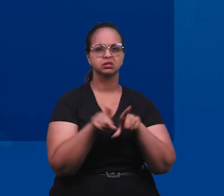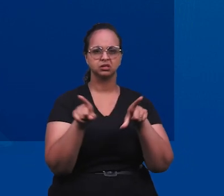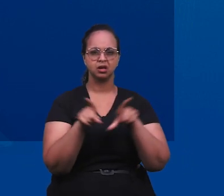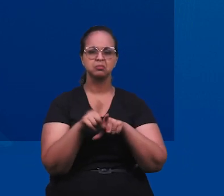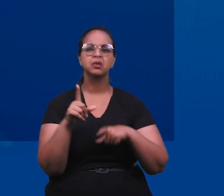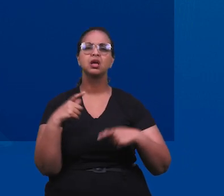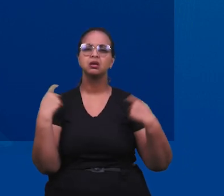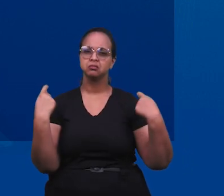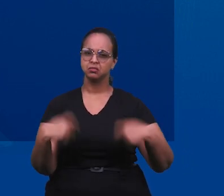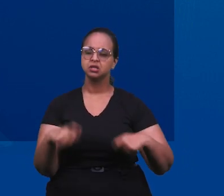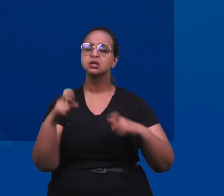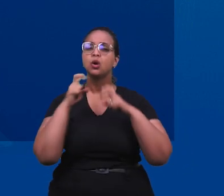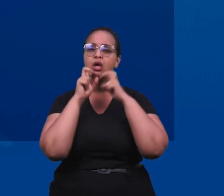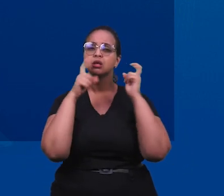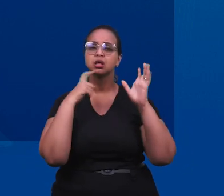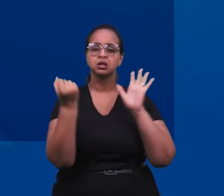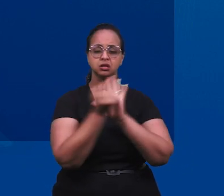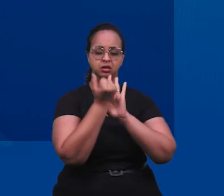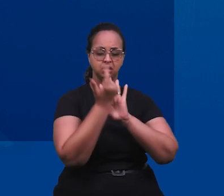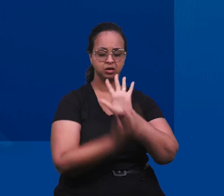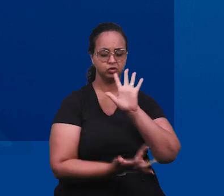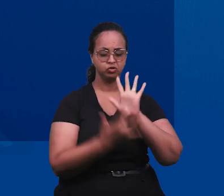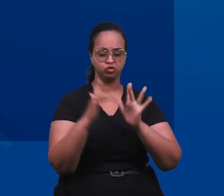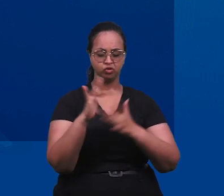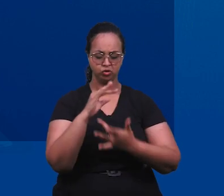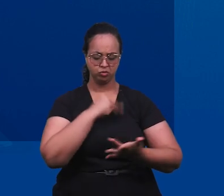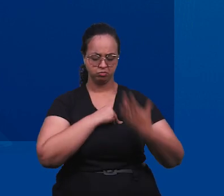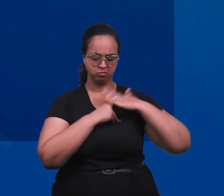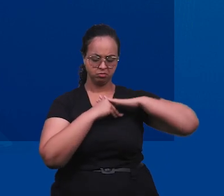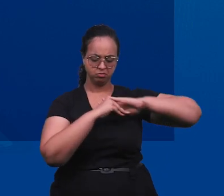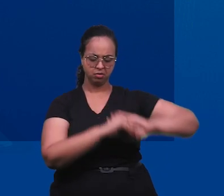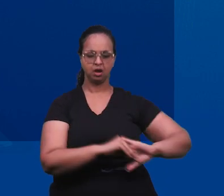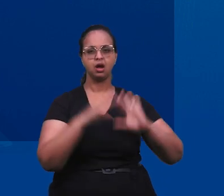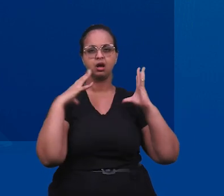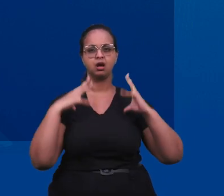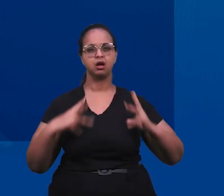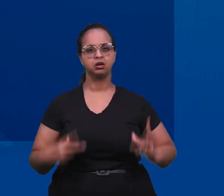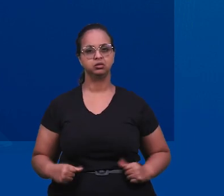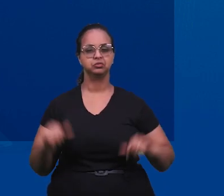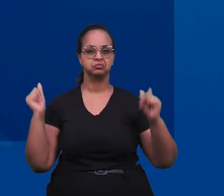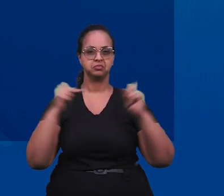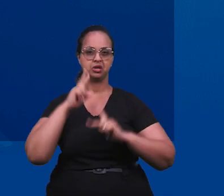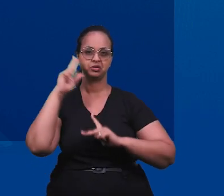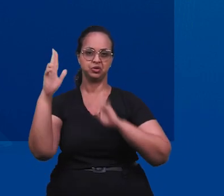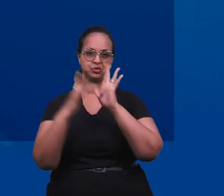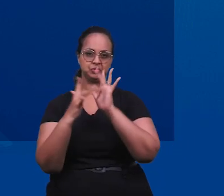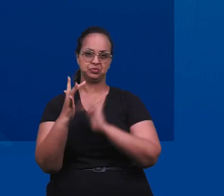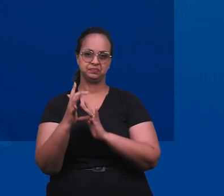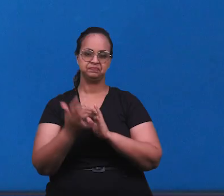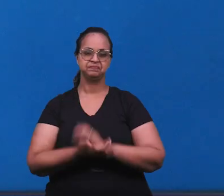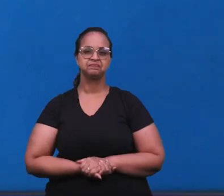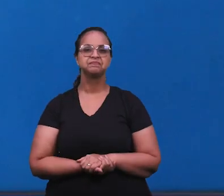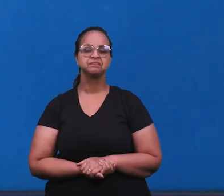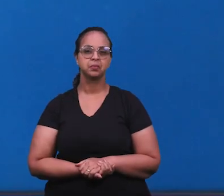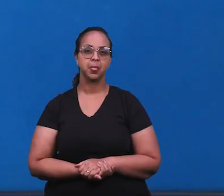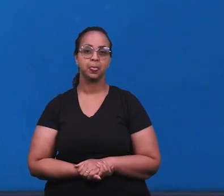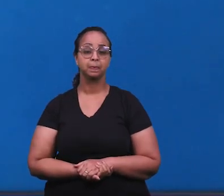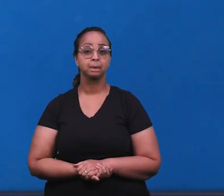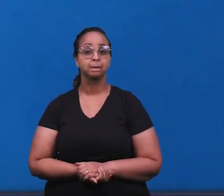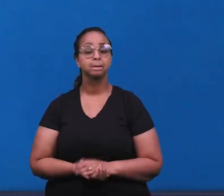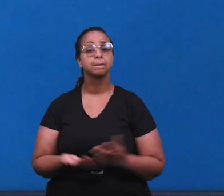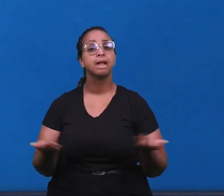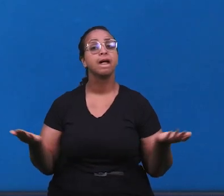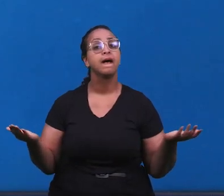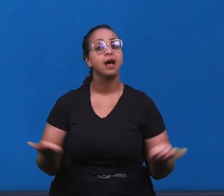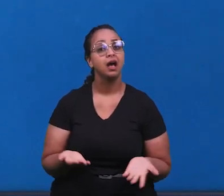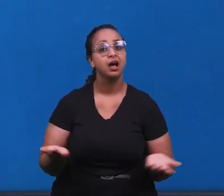de Jesus Cristo, seu Filho, nos purifica de todo pecado. A paz do Senhor. Muito bem, diretamente